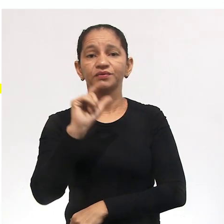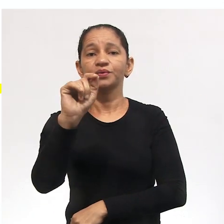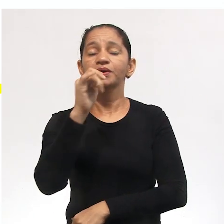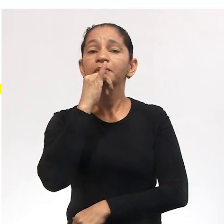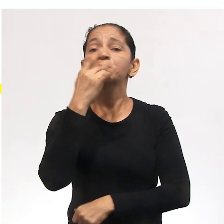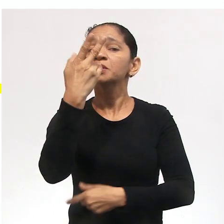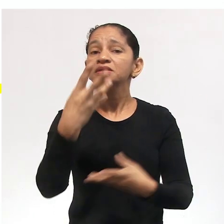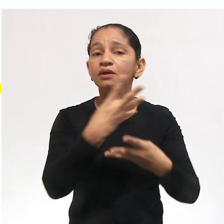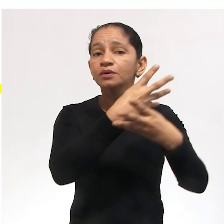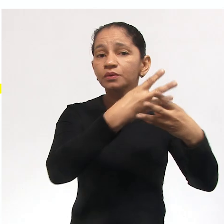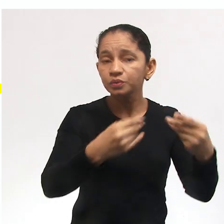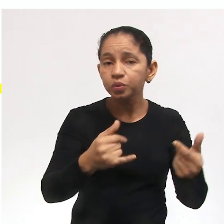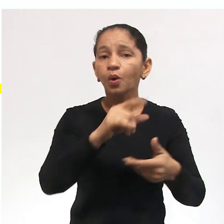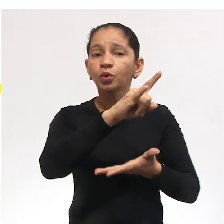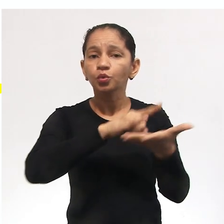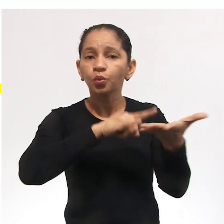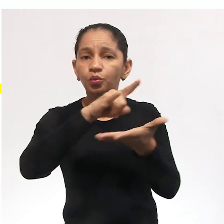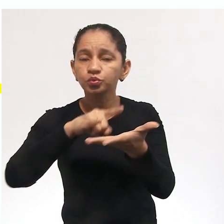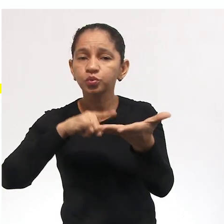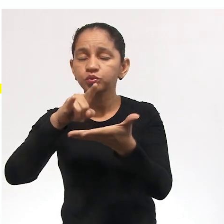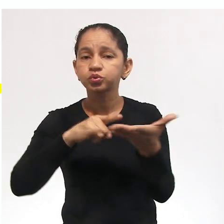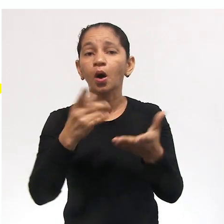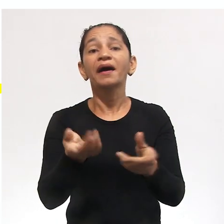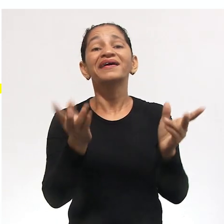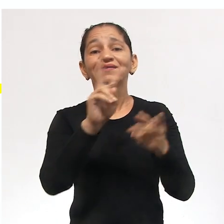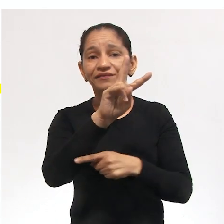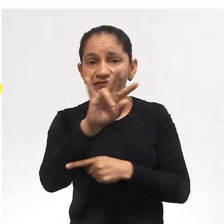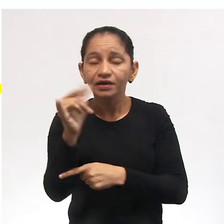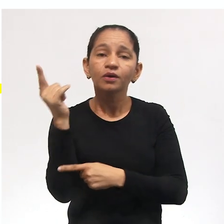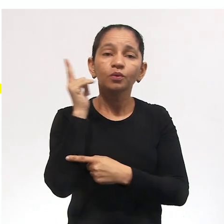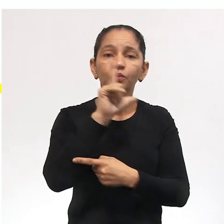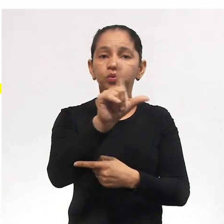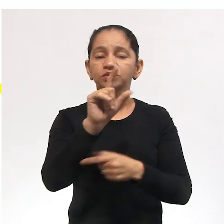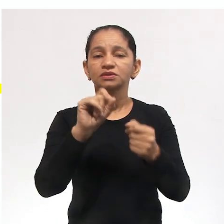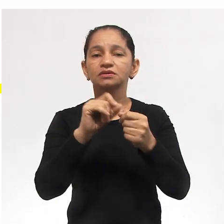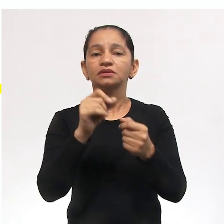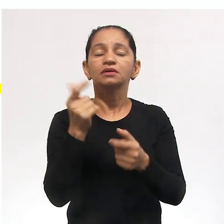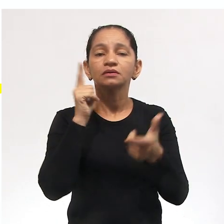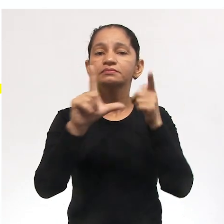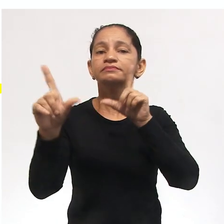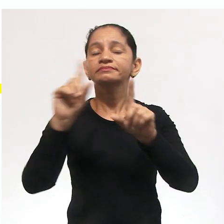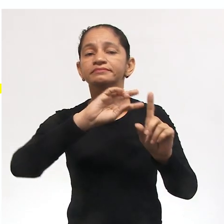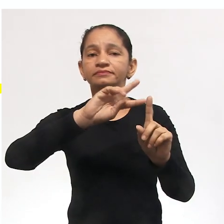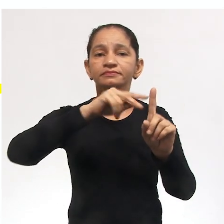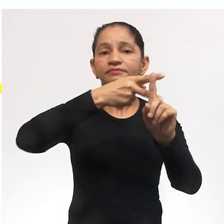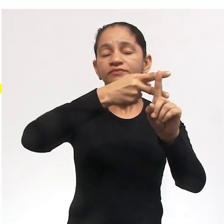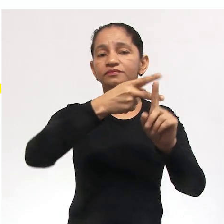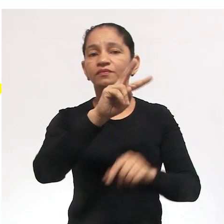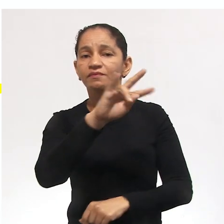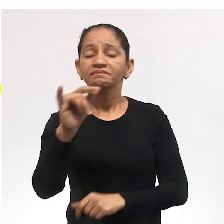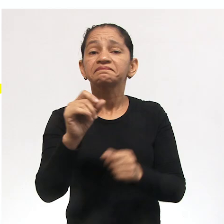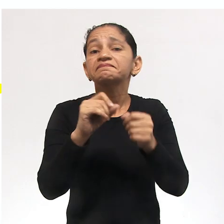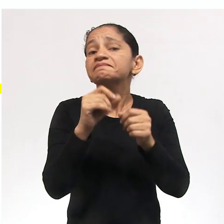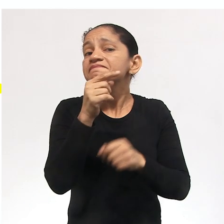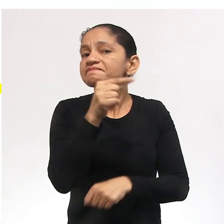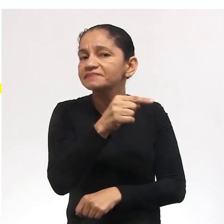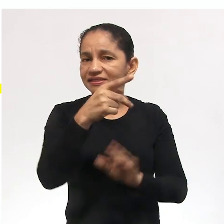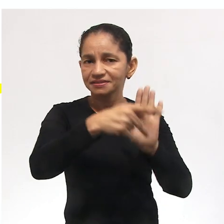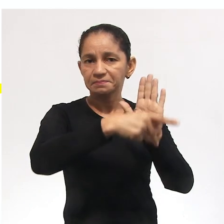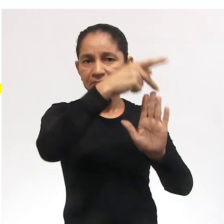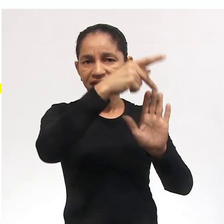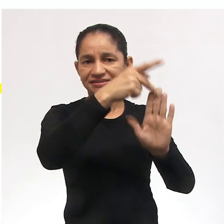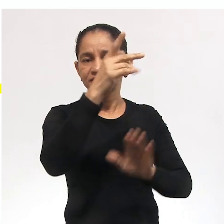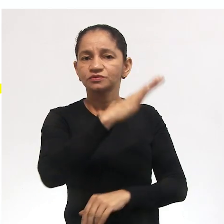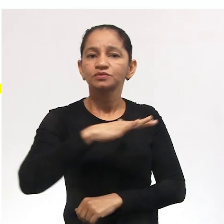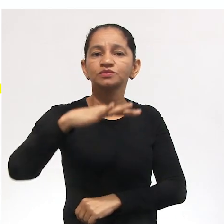liquidação espera que resulte a saída de recursos da empresa capazes de gerar benefícios econômicos. Então, se a sua empresa ela adquire